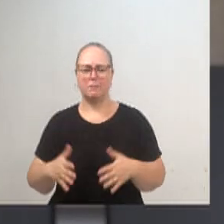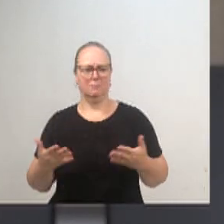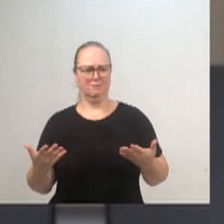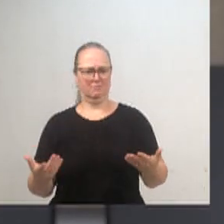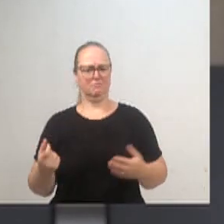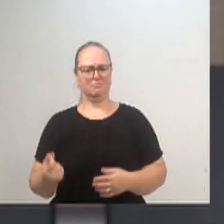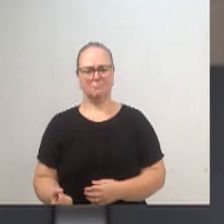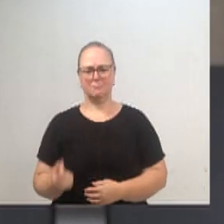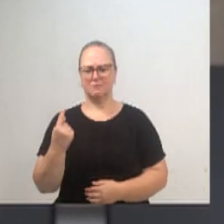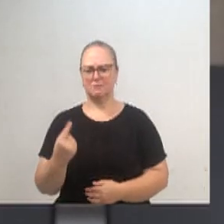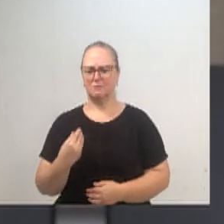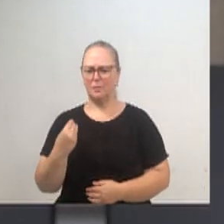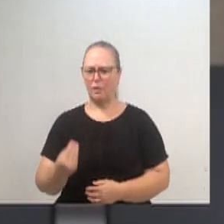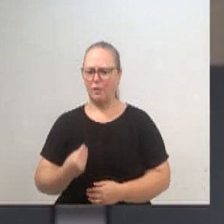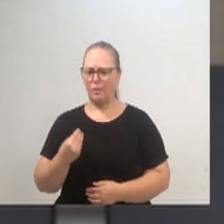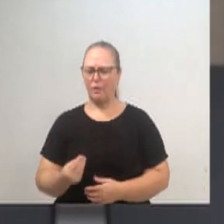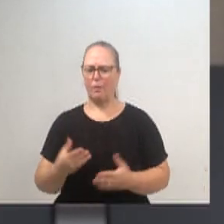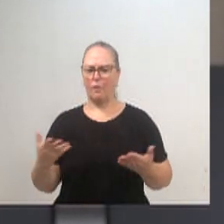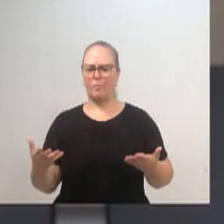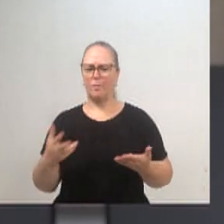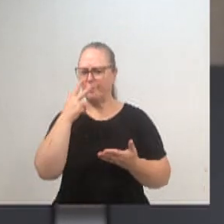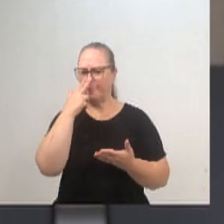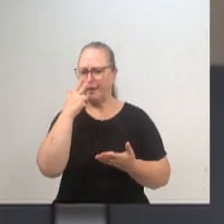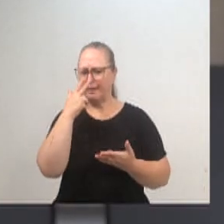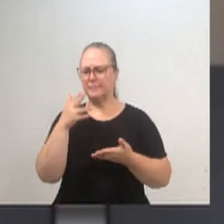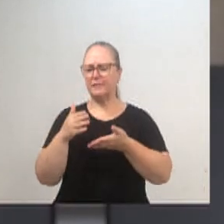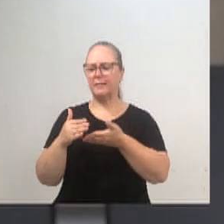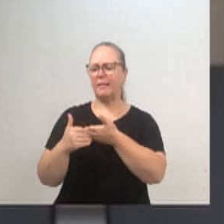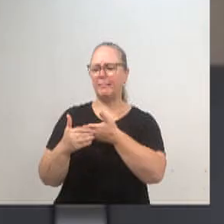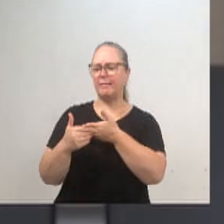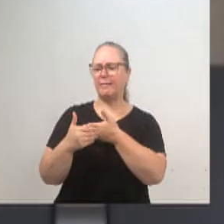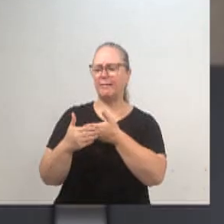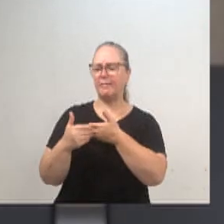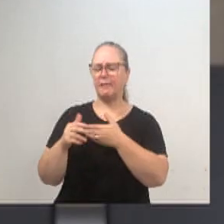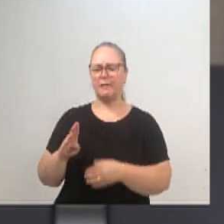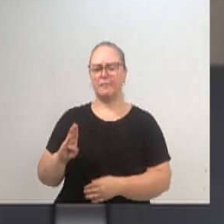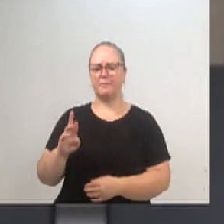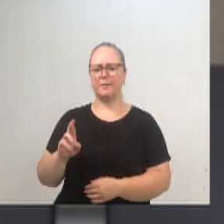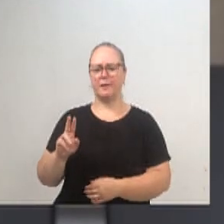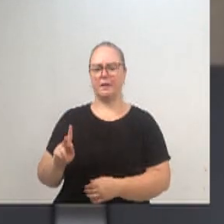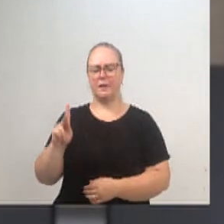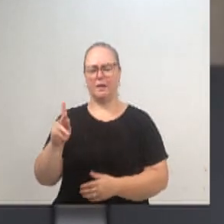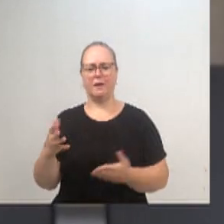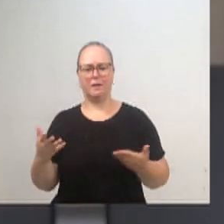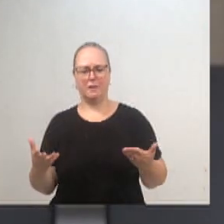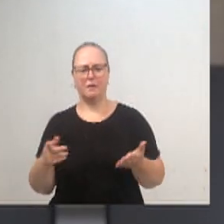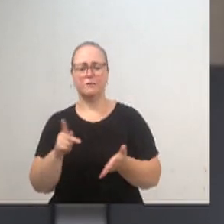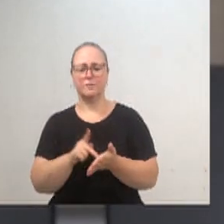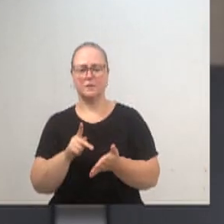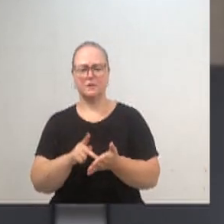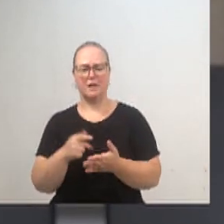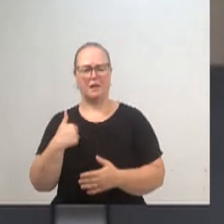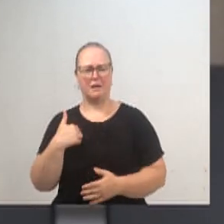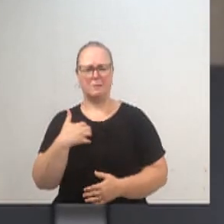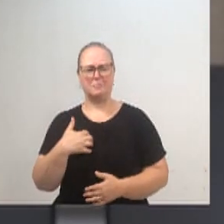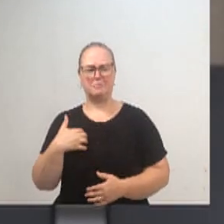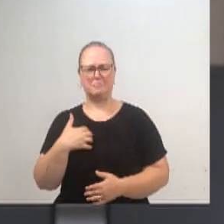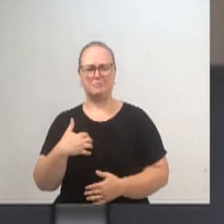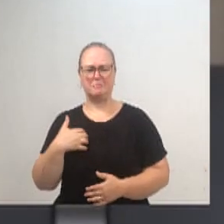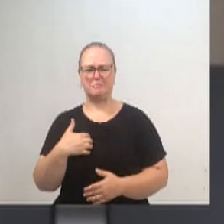que favoreceu os interesses da BRK. E é muito importante a gente destacar, e aqui eu coloco já de antemão, a minha rejeição a uma conversa aí